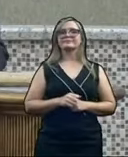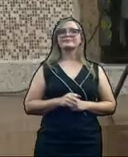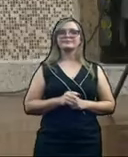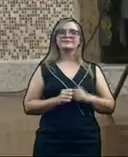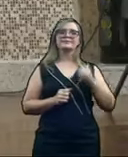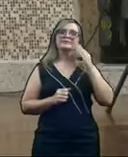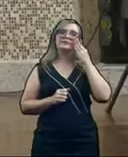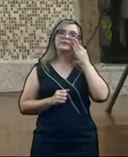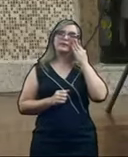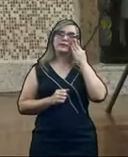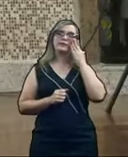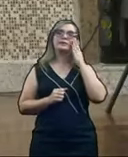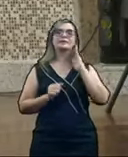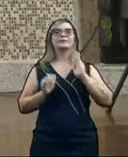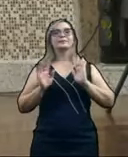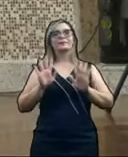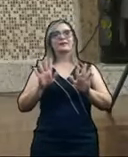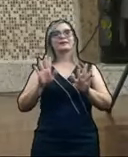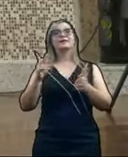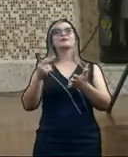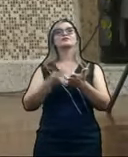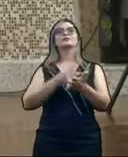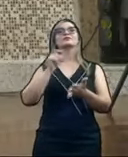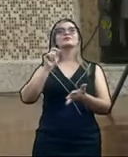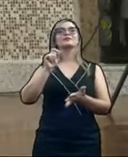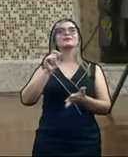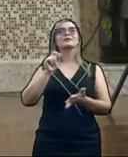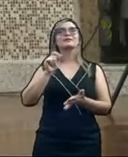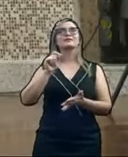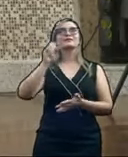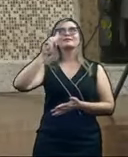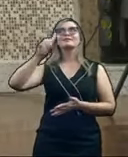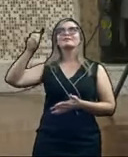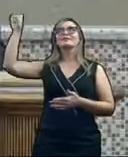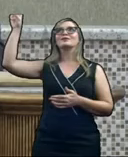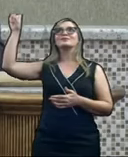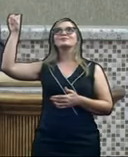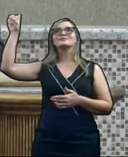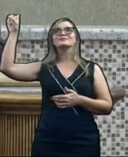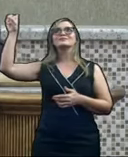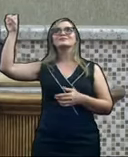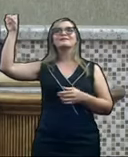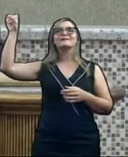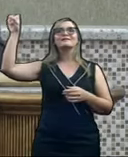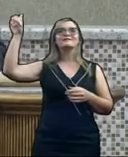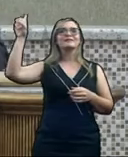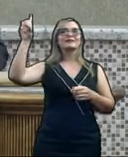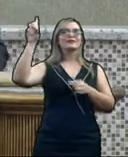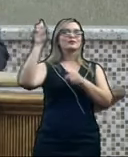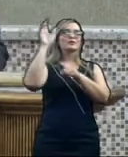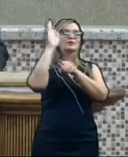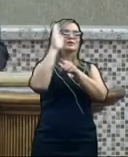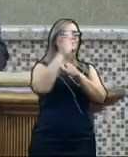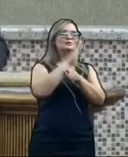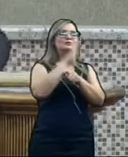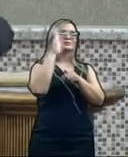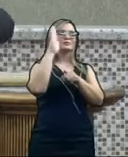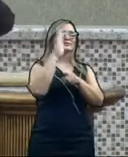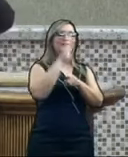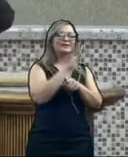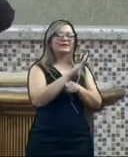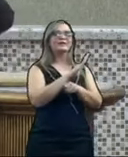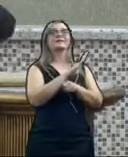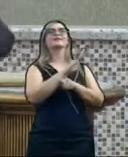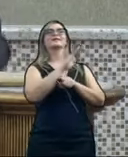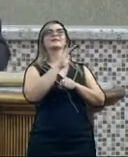é mas Deus na misericórdia dele não esqueceu de Jacó não esqueceu das promessas dele Deus